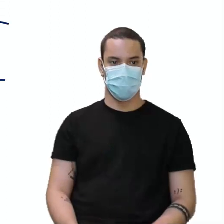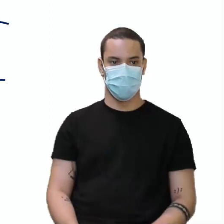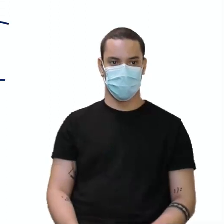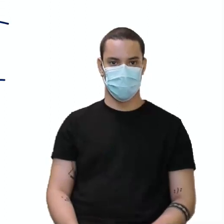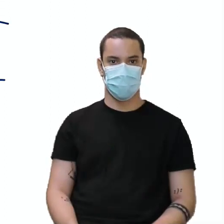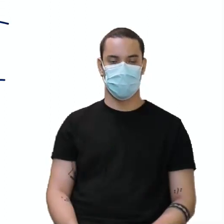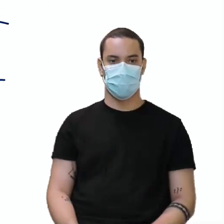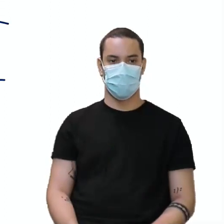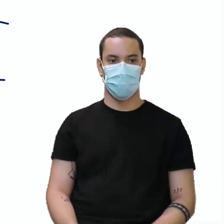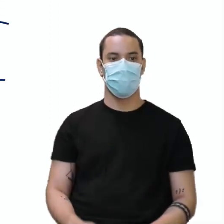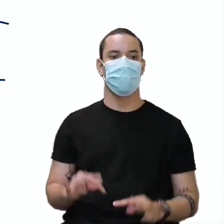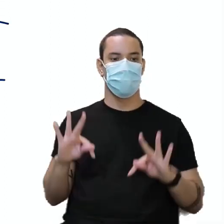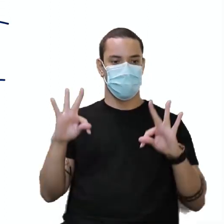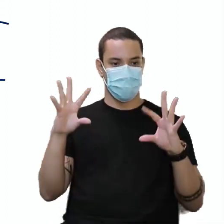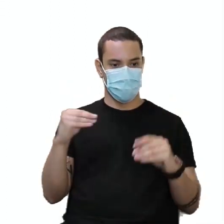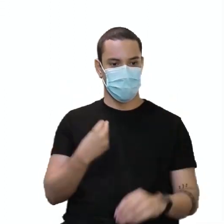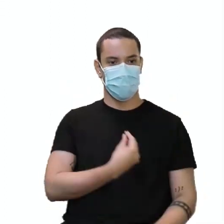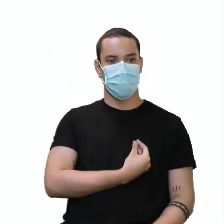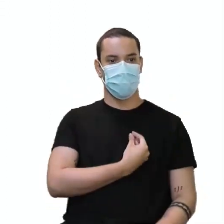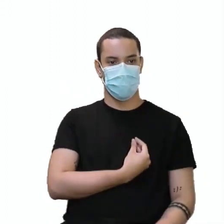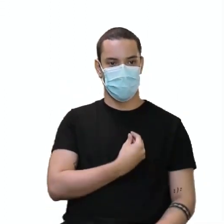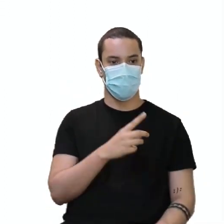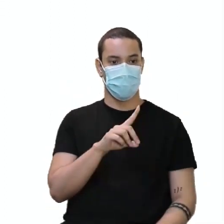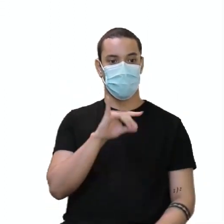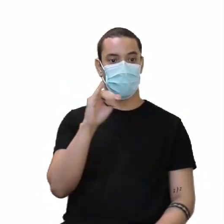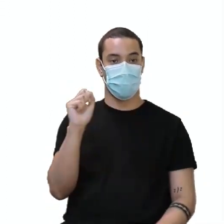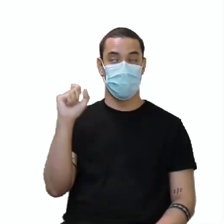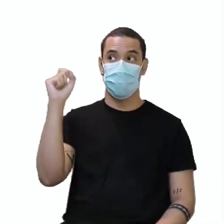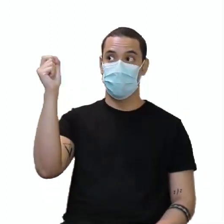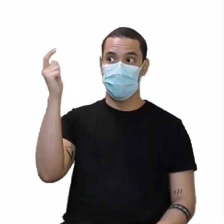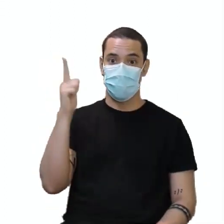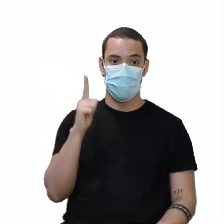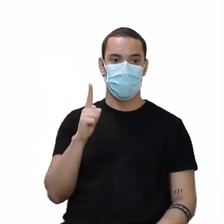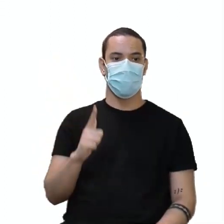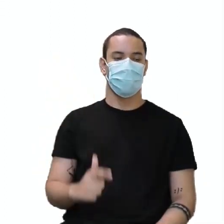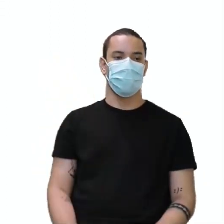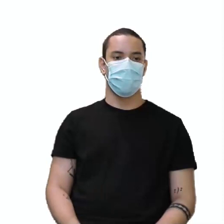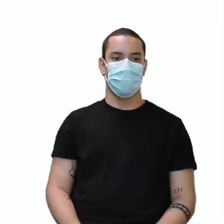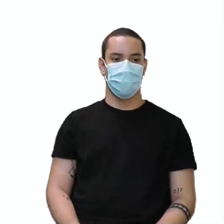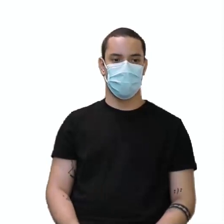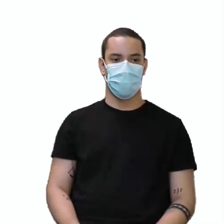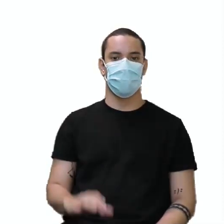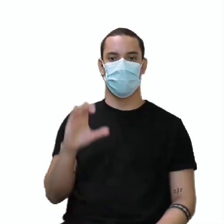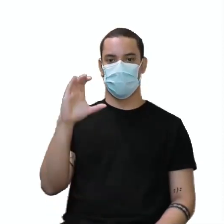Exatamente a C. Todos estavam no parque num dia ensolarado. Letra